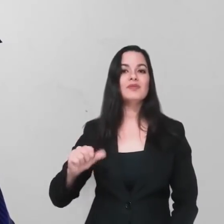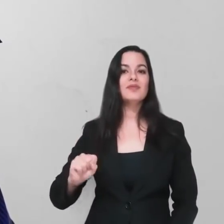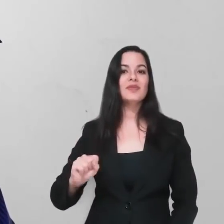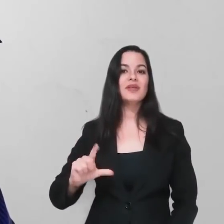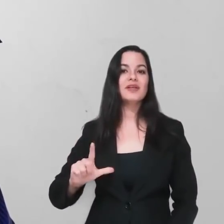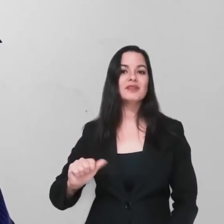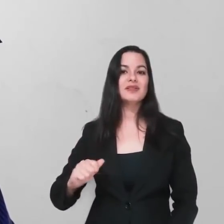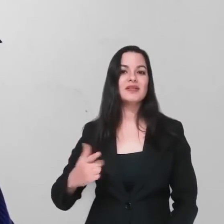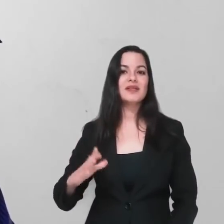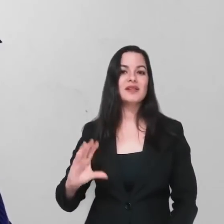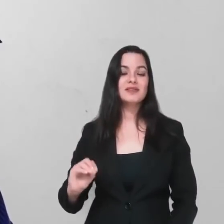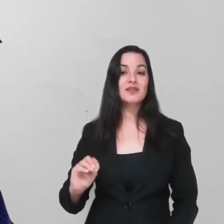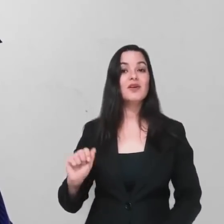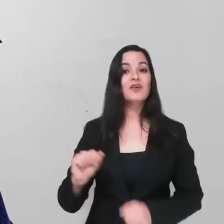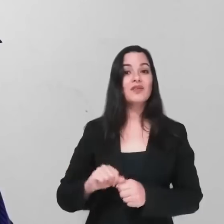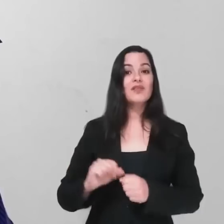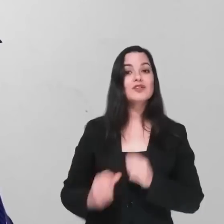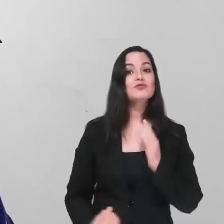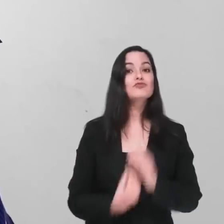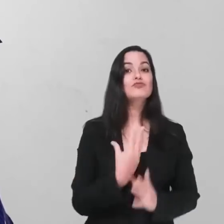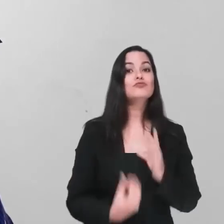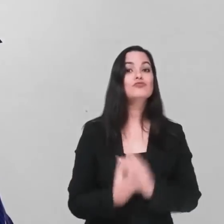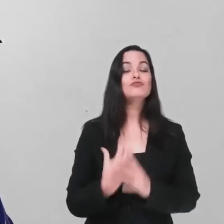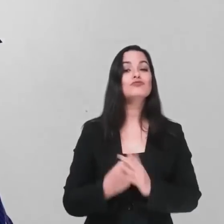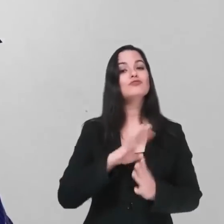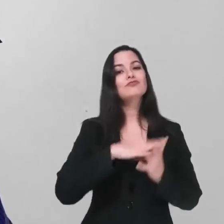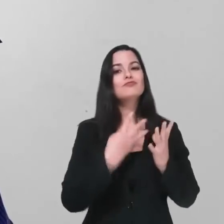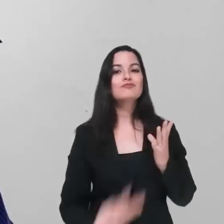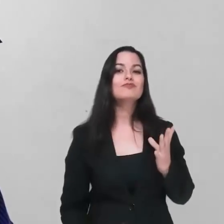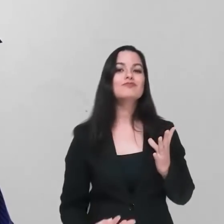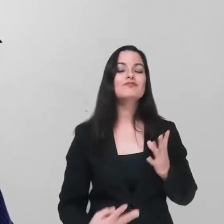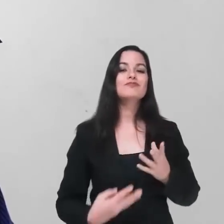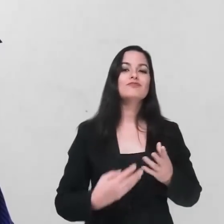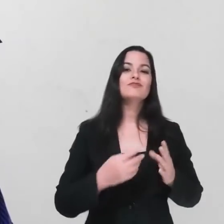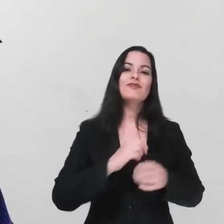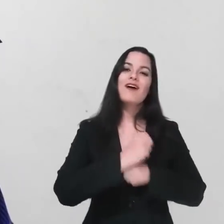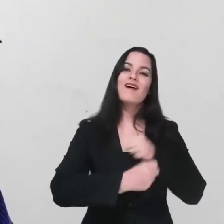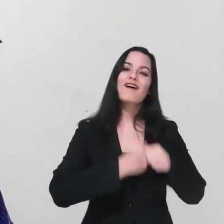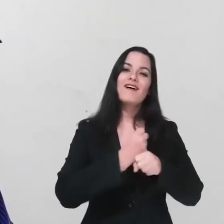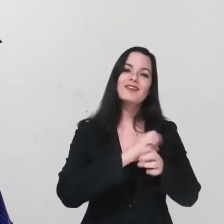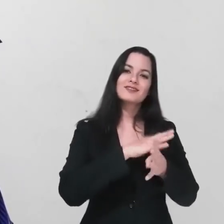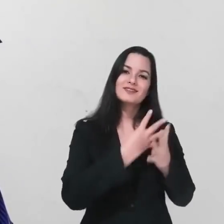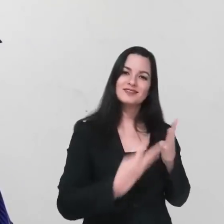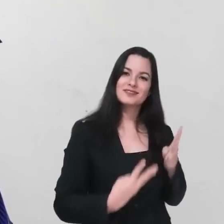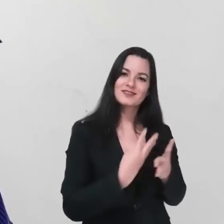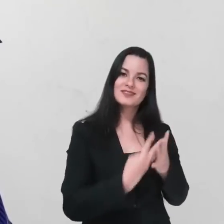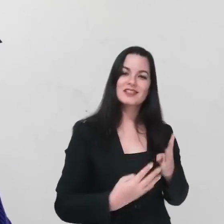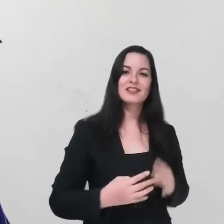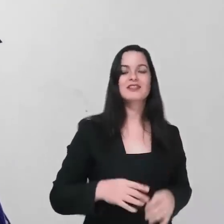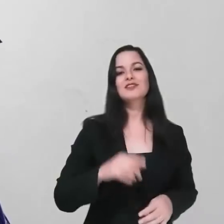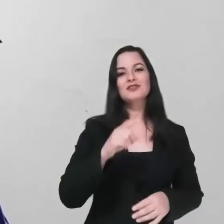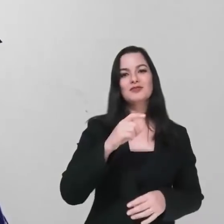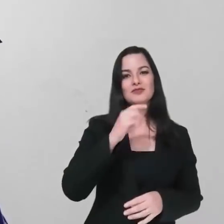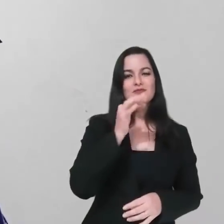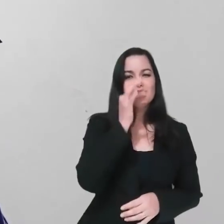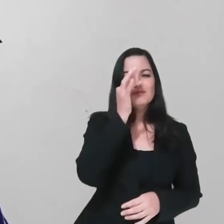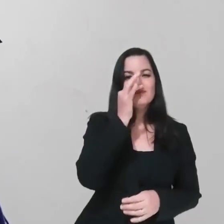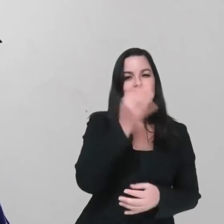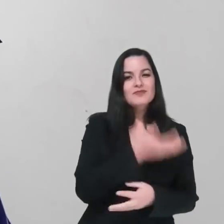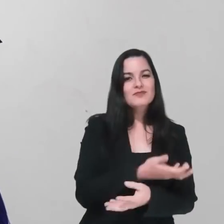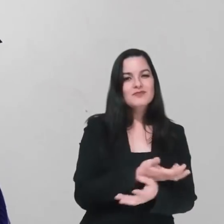do ano: primavera, verão, outono e inverno. Mas espera